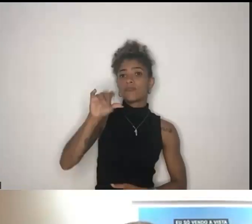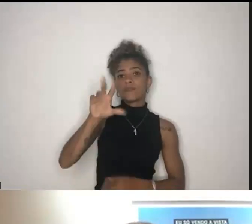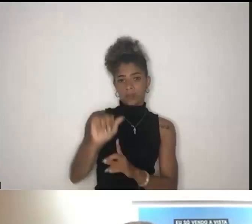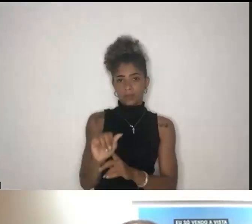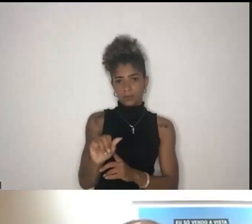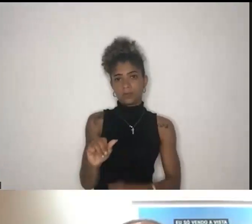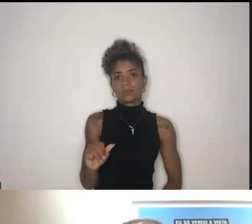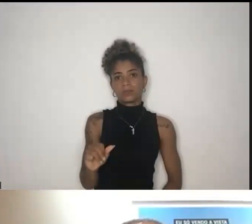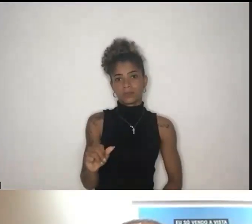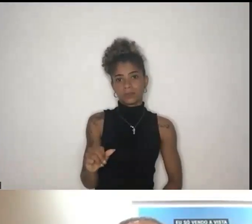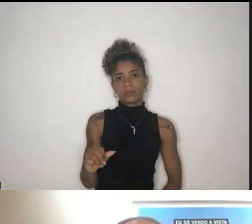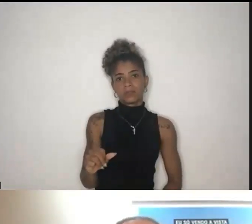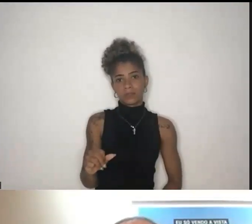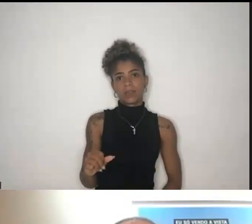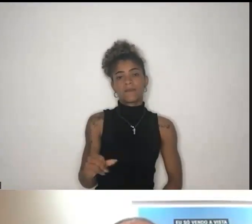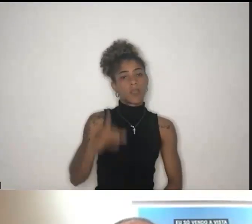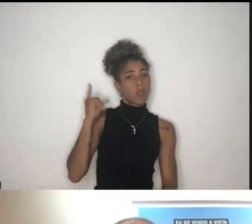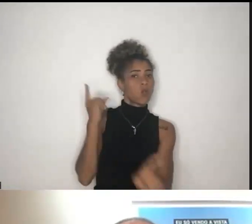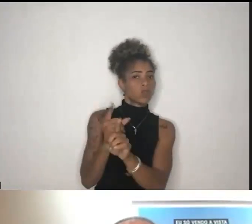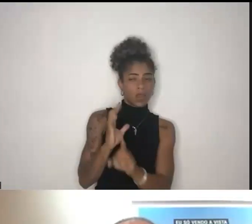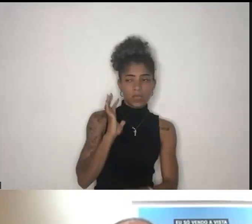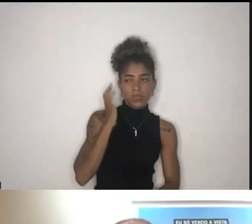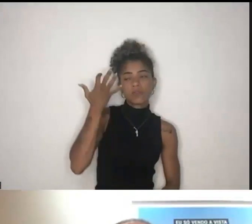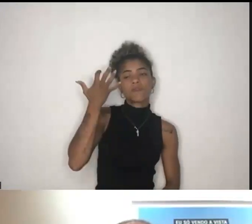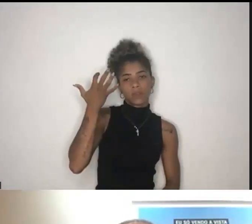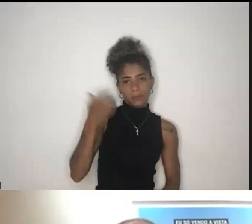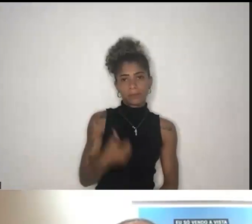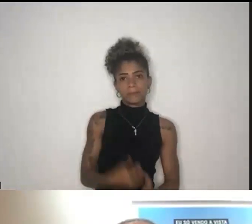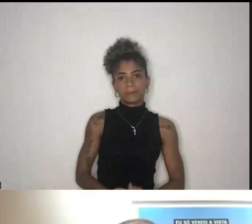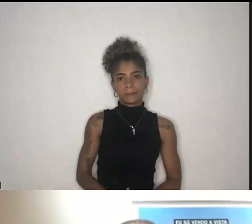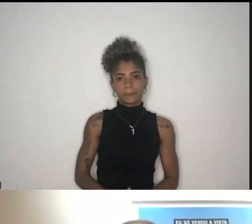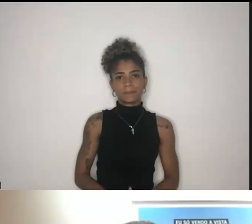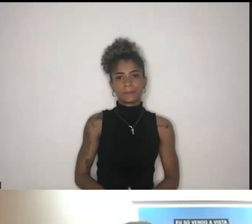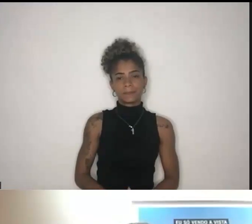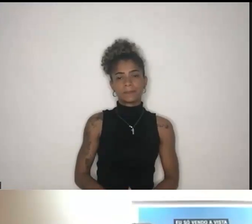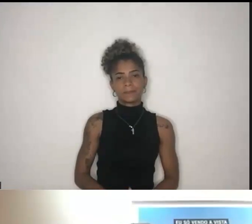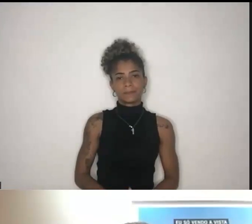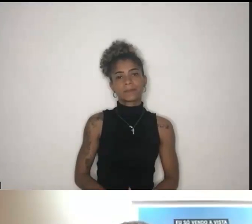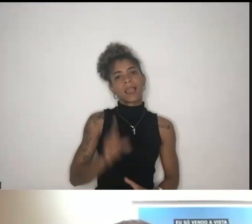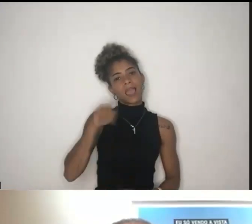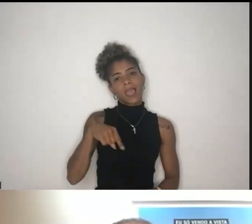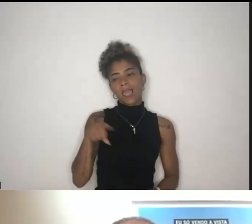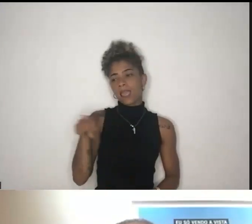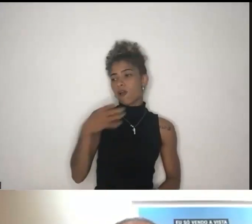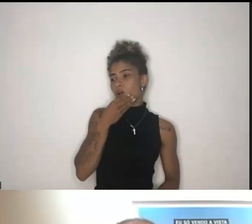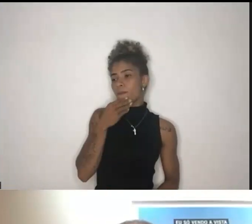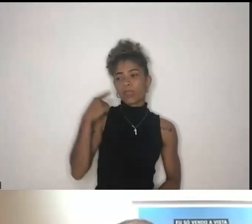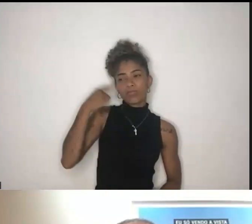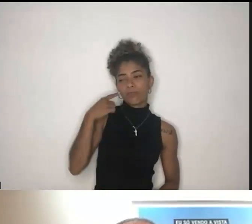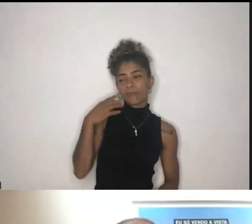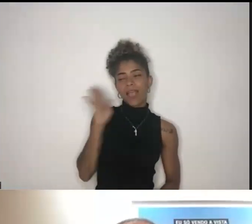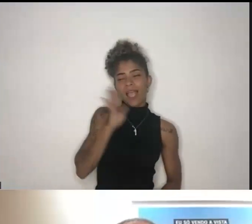a gente vai achar uma solução e então é um cara muito doido é muito maneiro